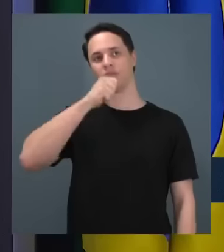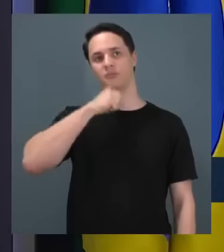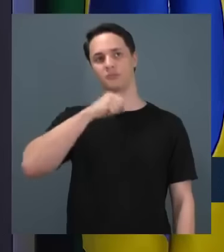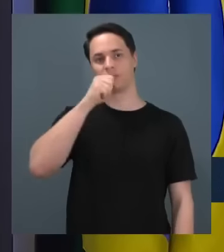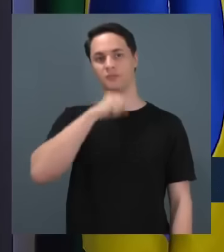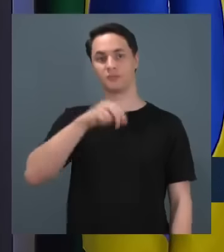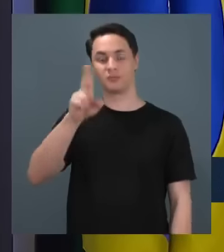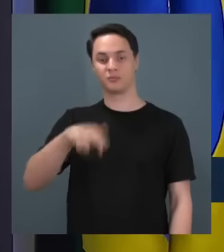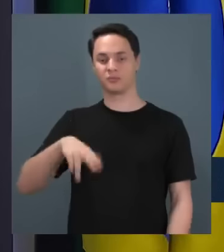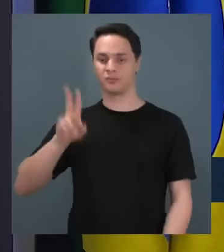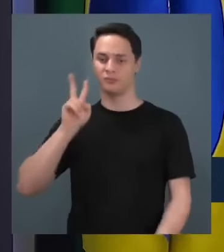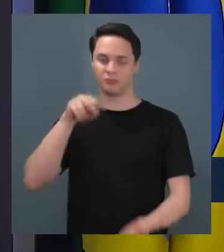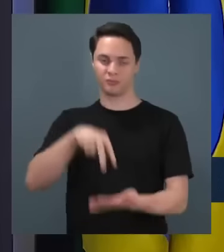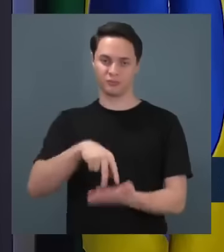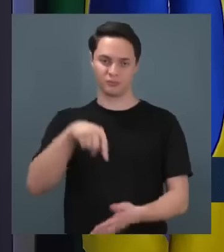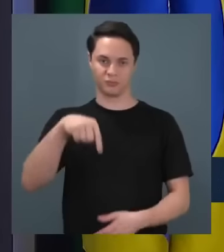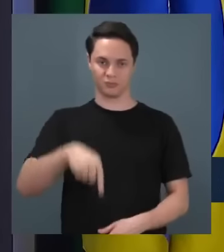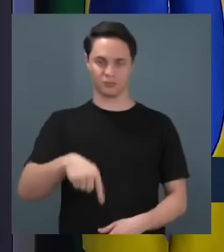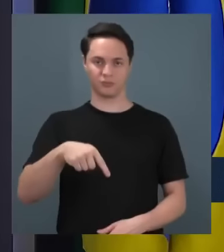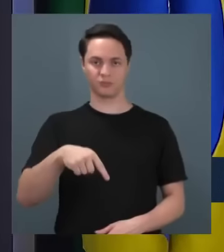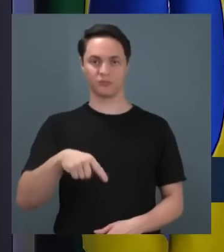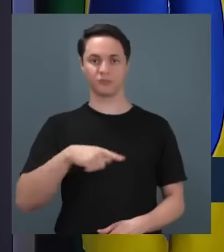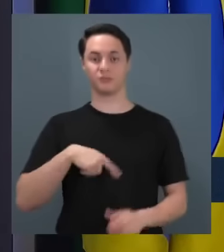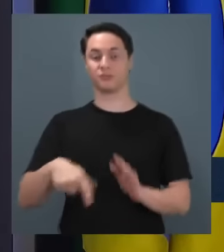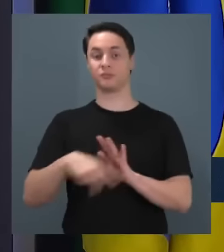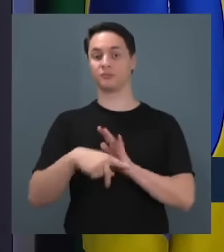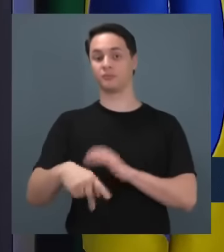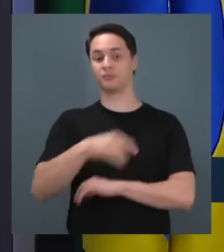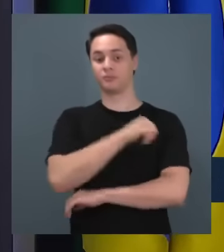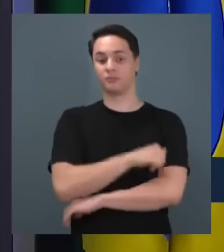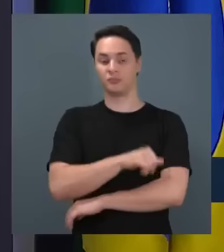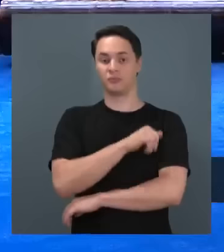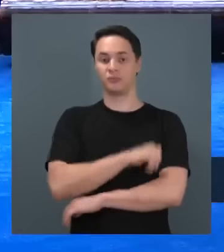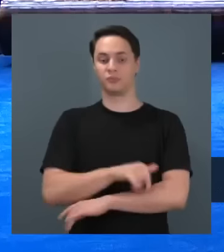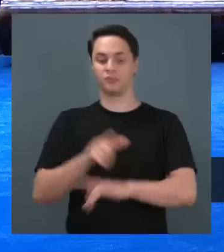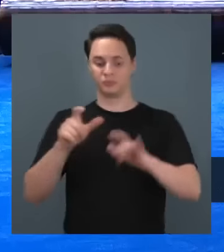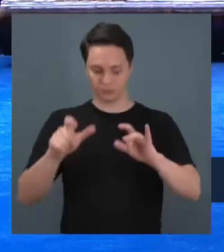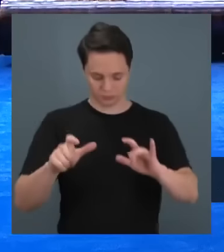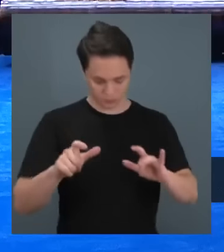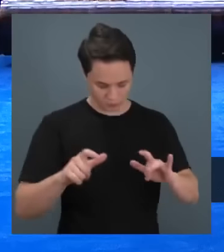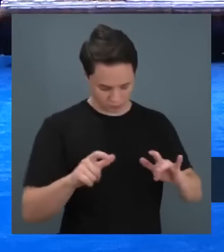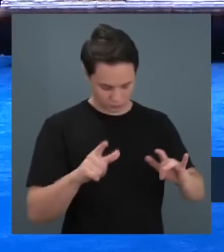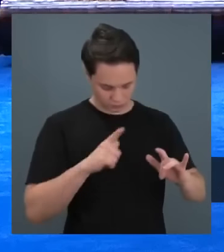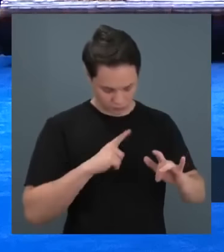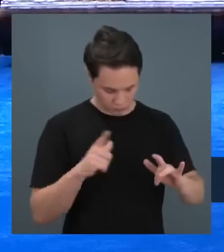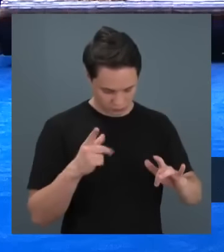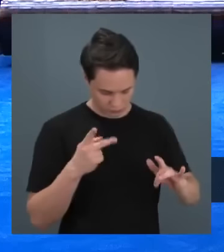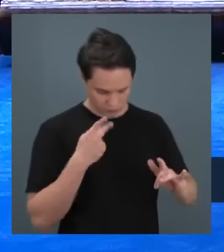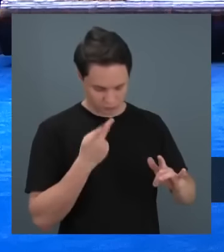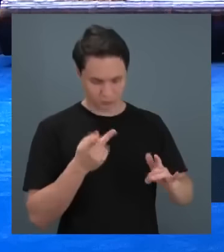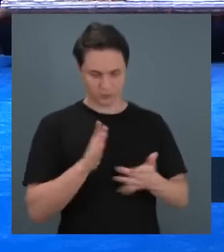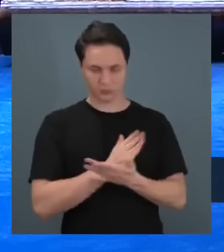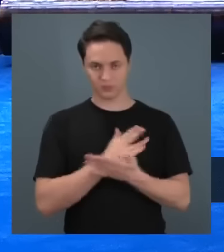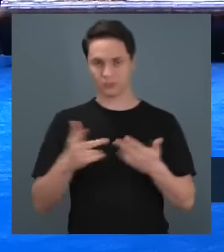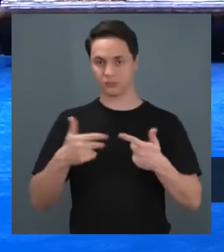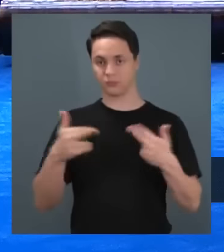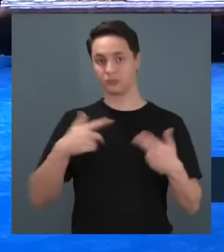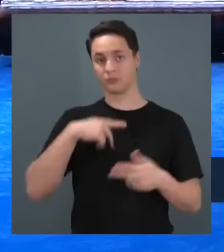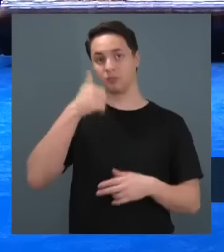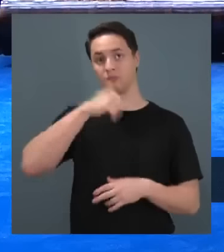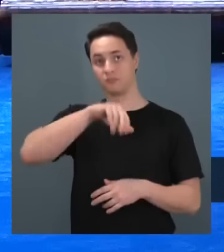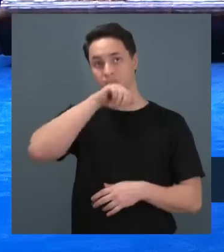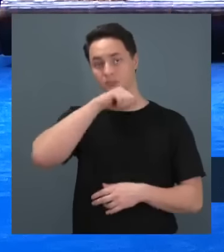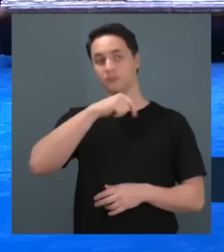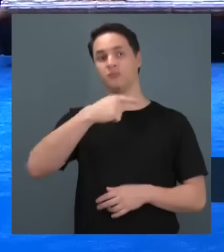vindo aqui no Senado, lá são do Rio de Janeiro, e contaram aqui alguns episódios que a mãe, que a